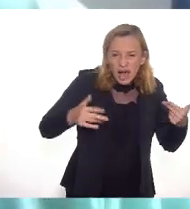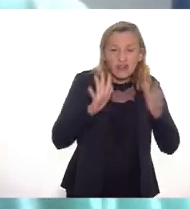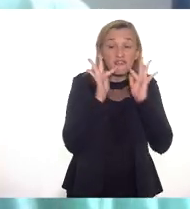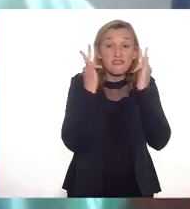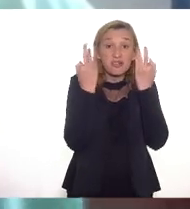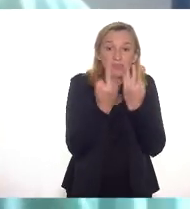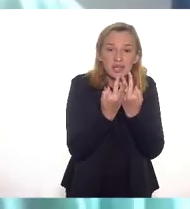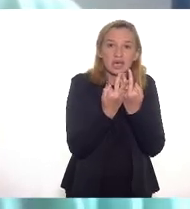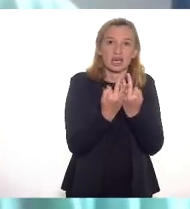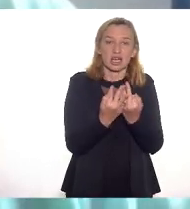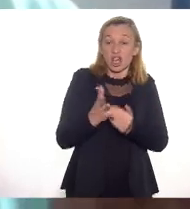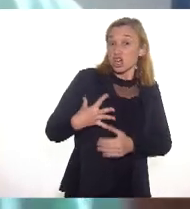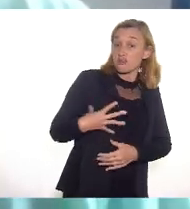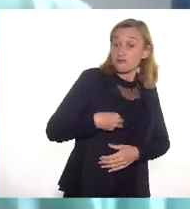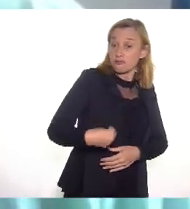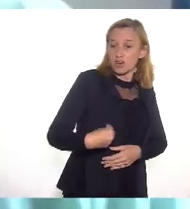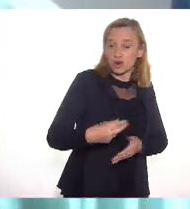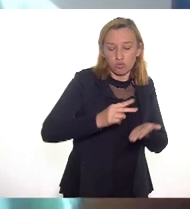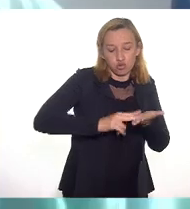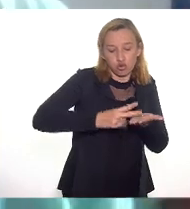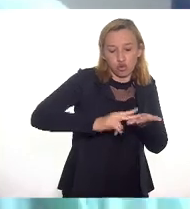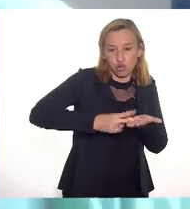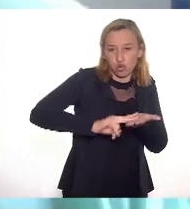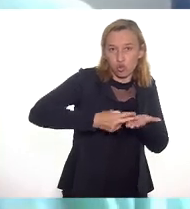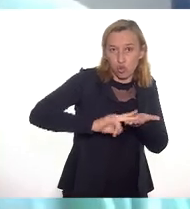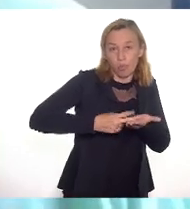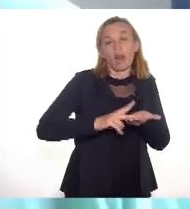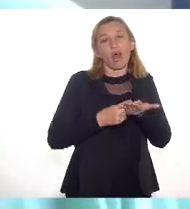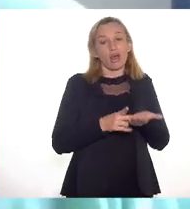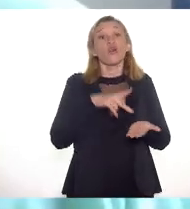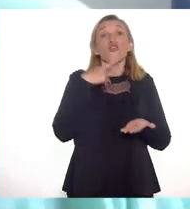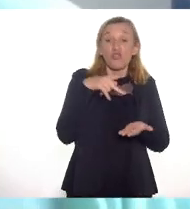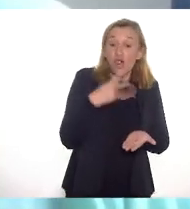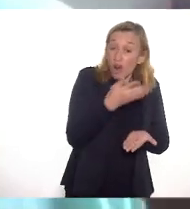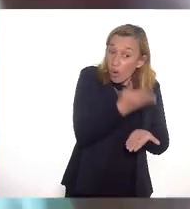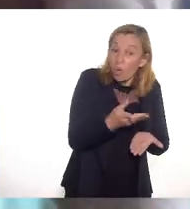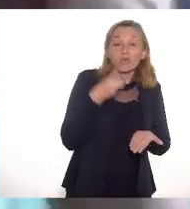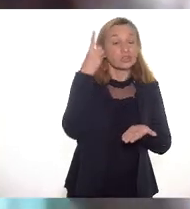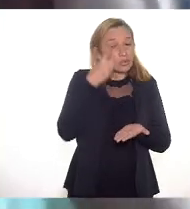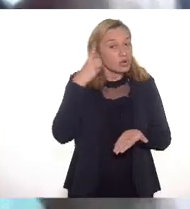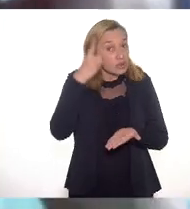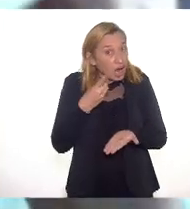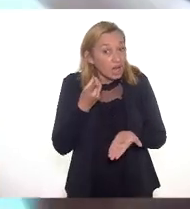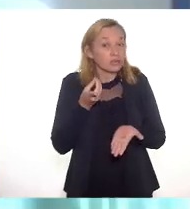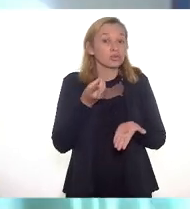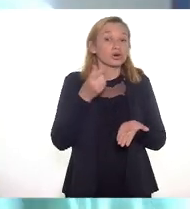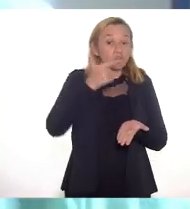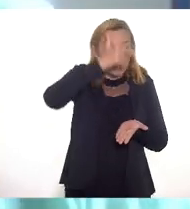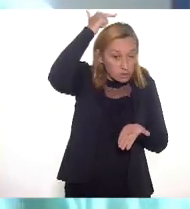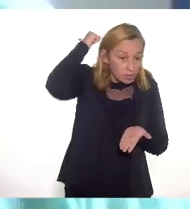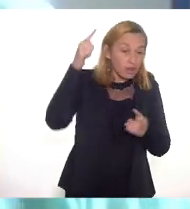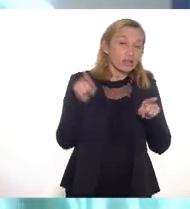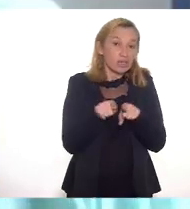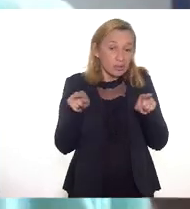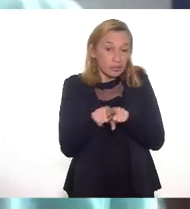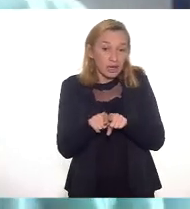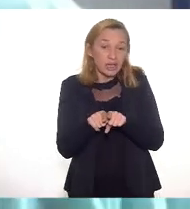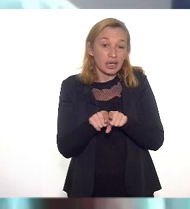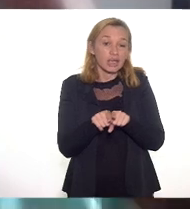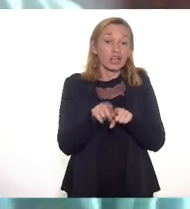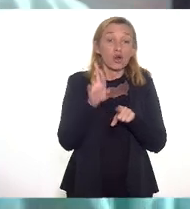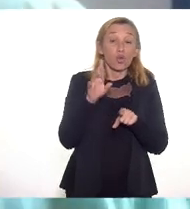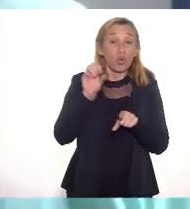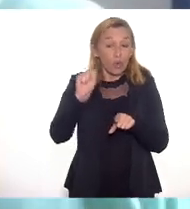famílias com os filhos epiléticos, como falou o deputado Luiz Paulo, o deputado Bom Tempo. Isso